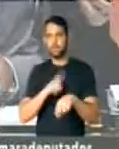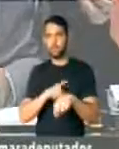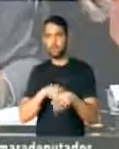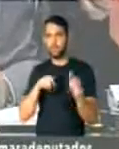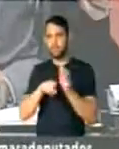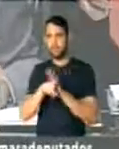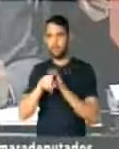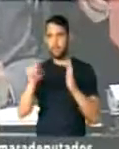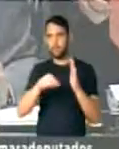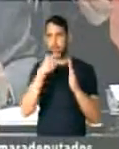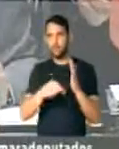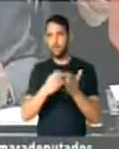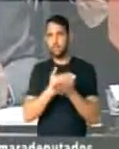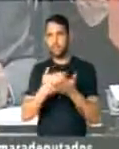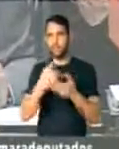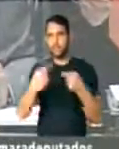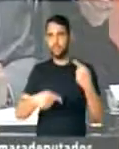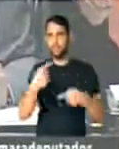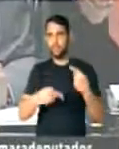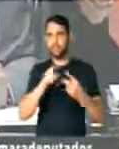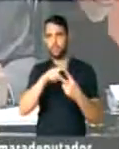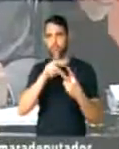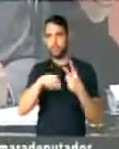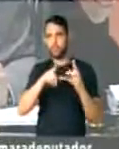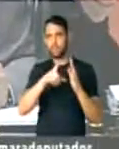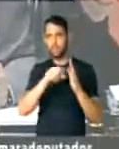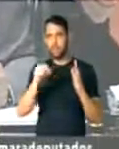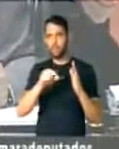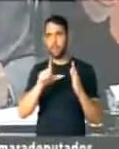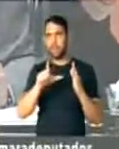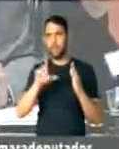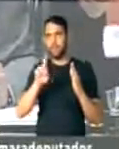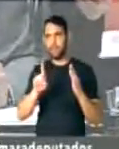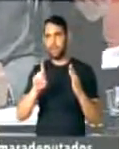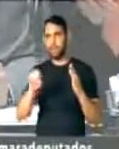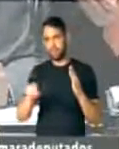Os vetos e começar a apreciar os dois destaques da LDO.